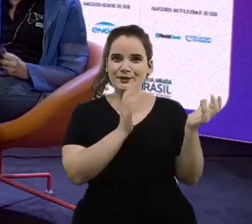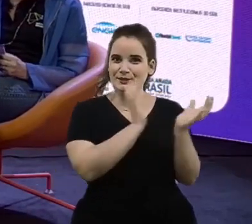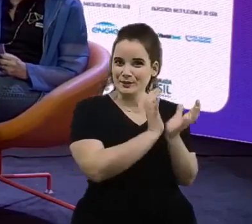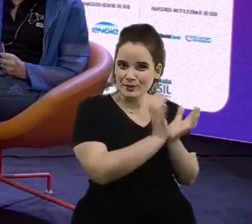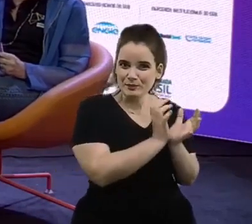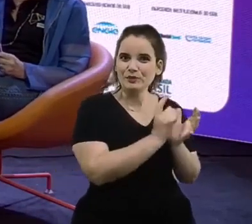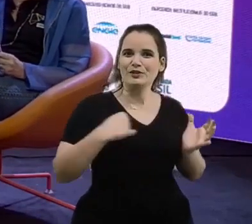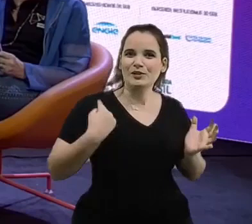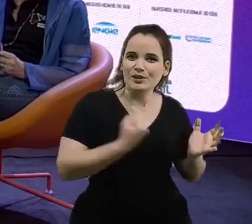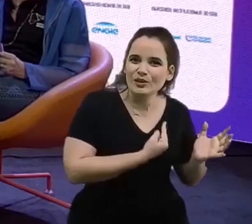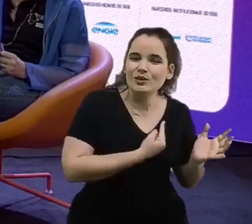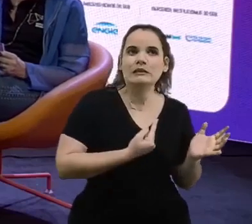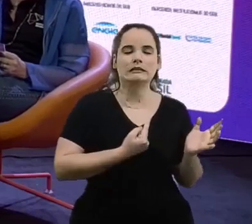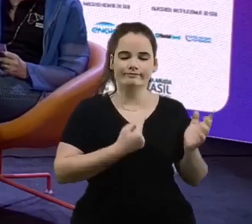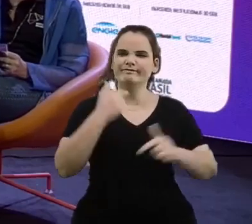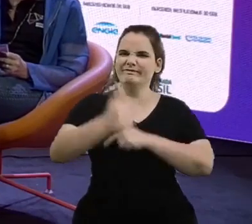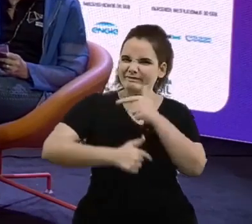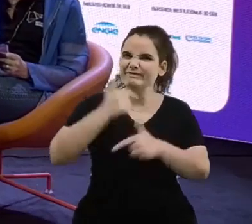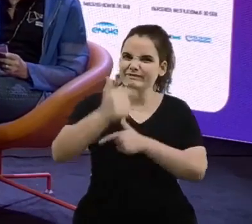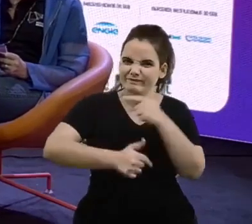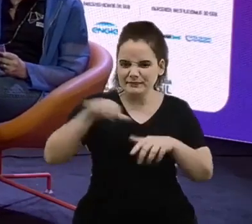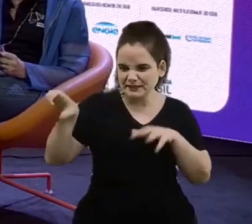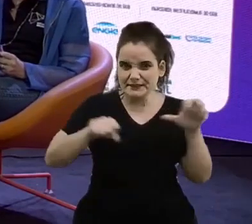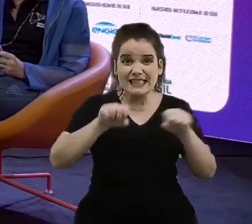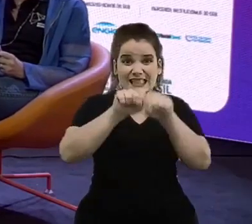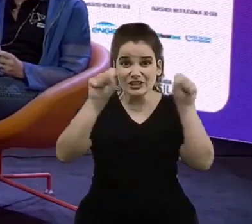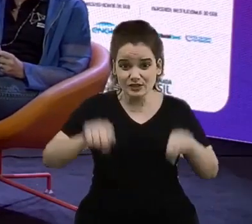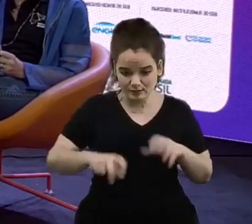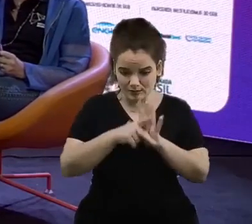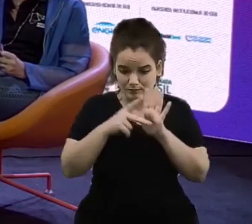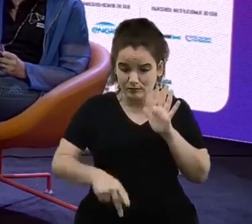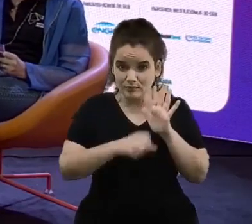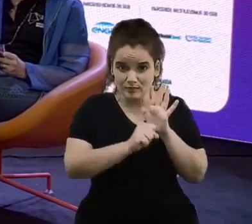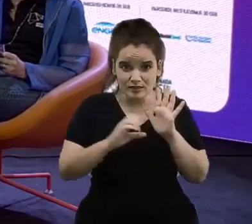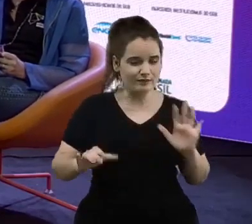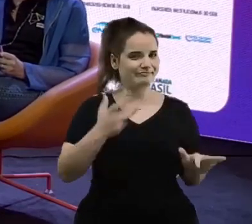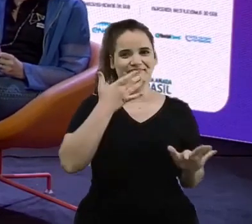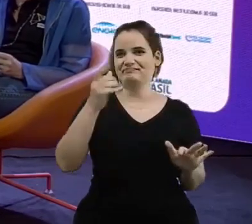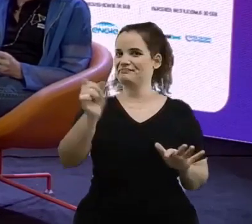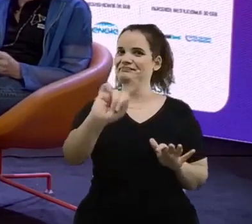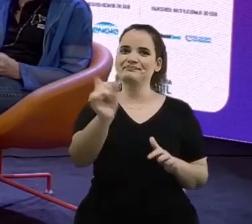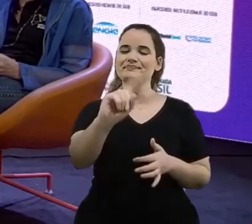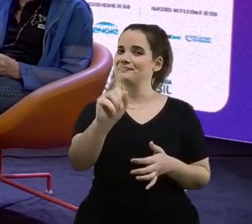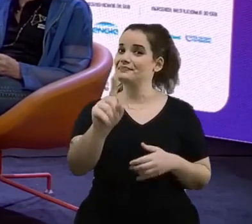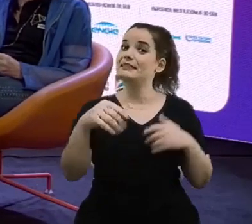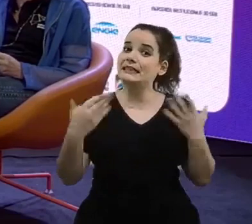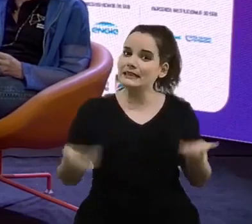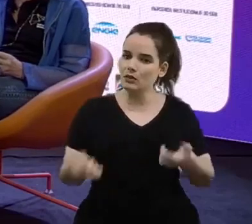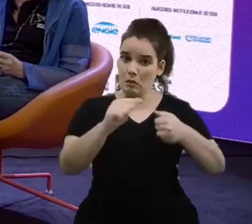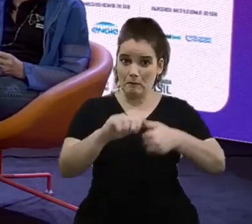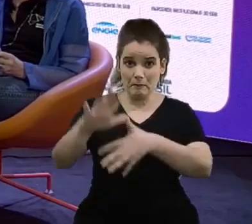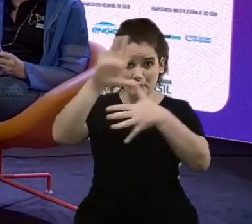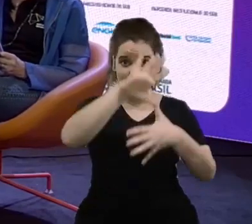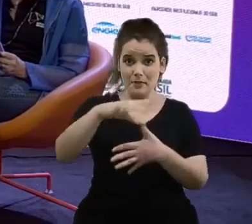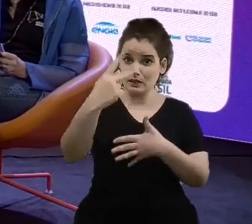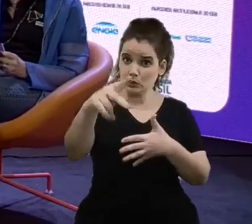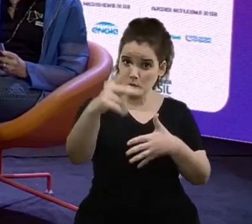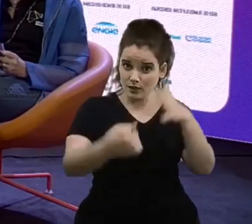foi trabalhando em juntar os sistemas daqui e não é fácil. Então, eu acho que esse mapa de dados é muito, muito, muito